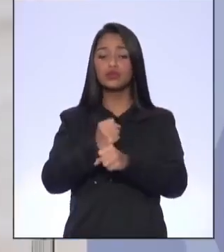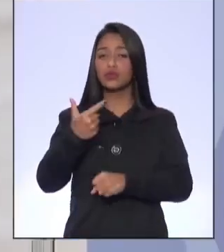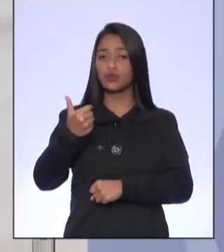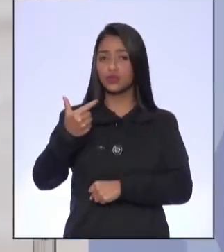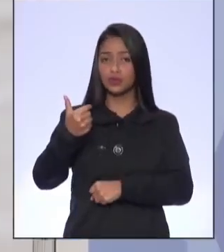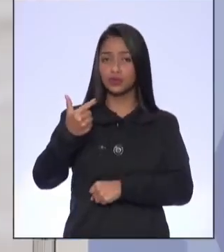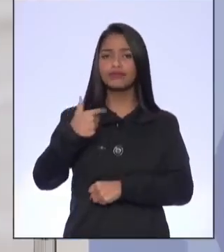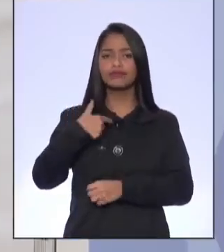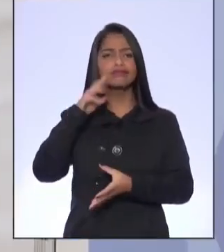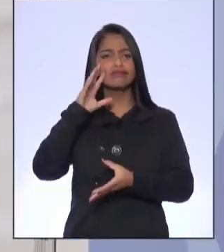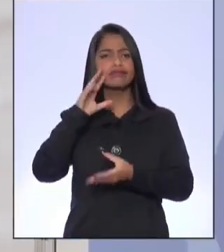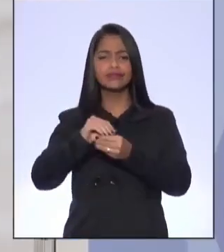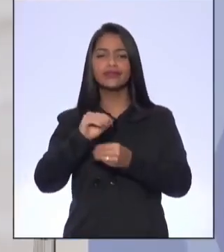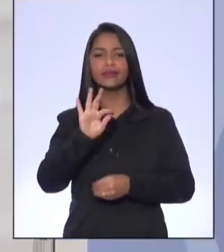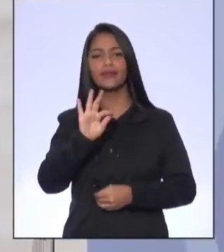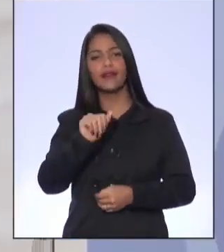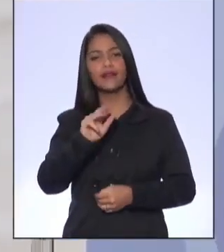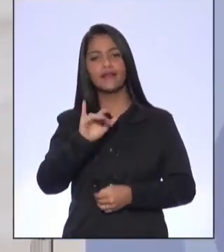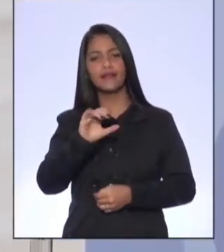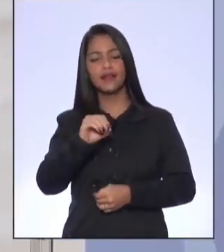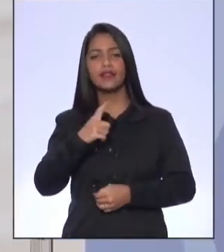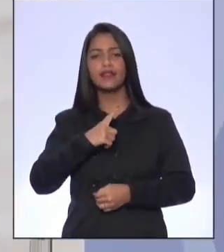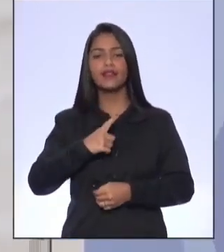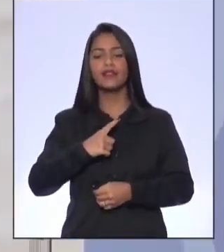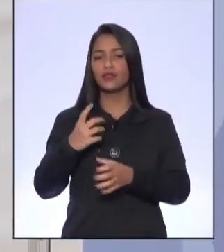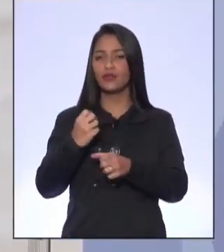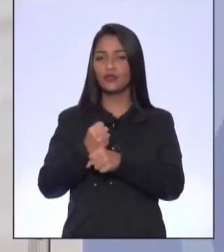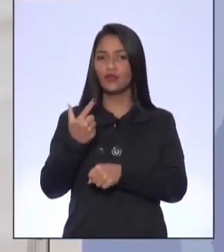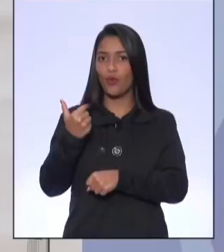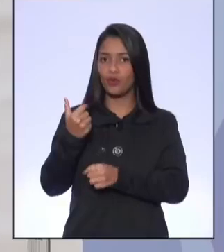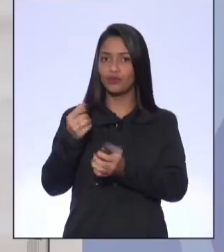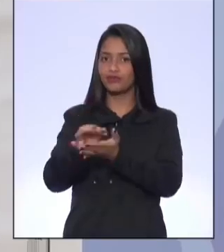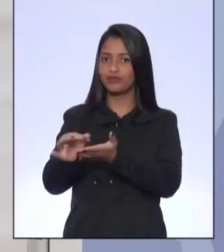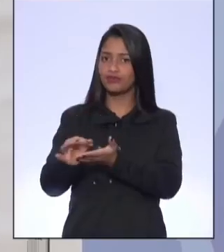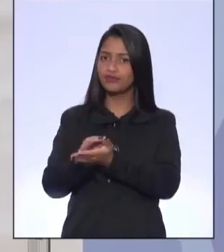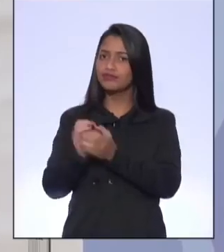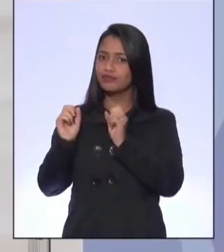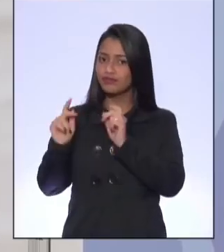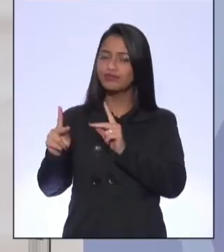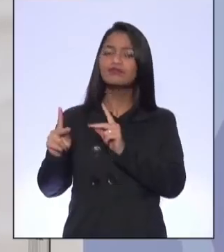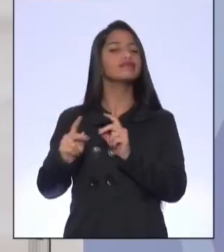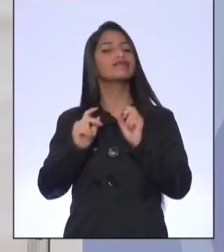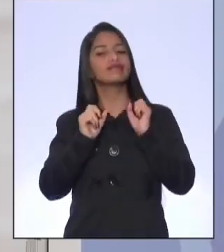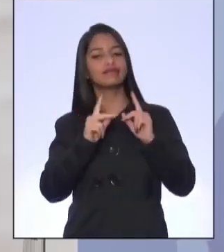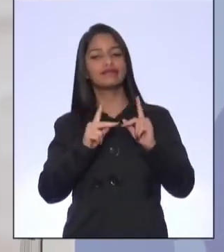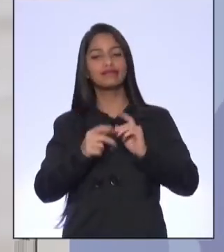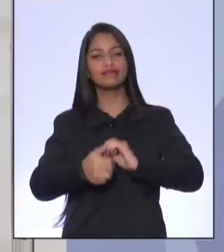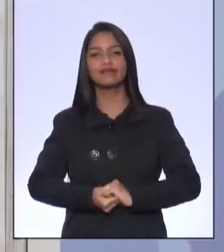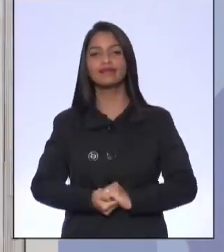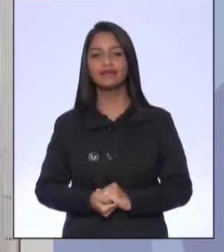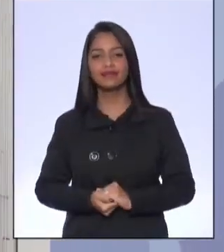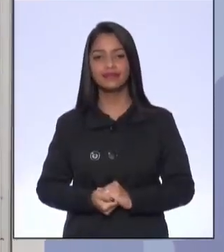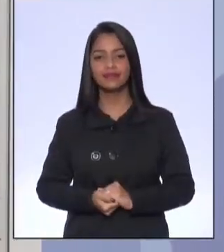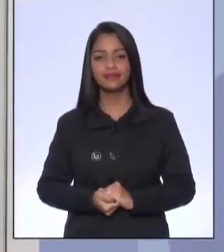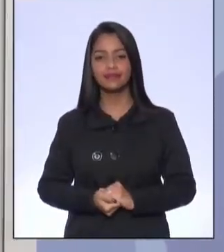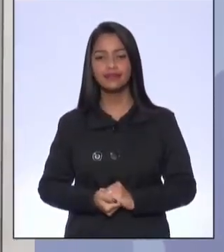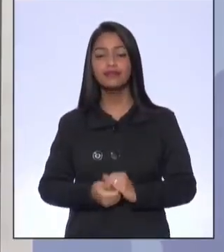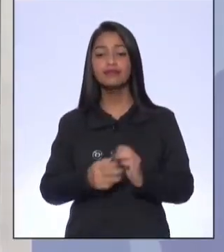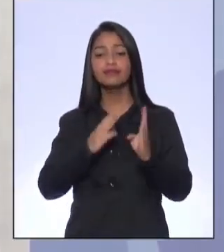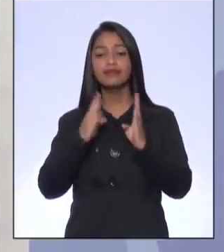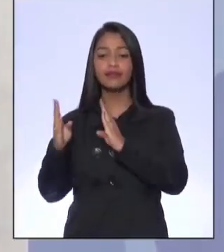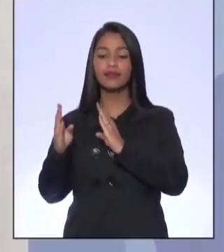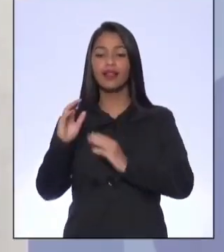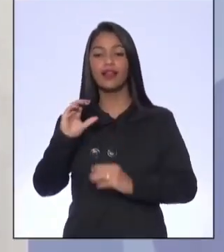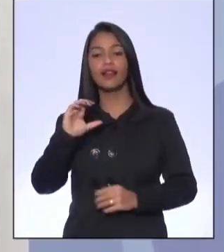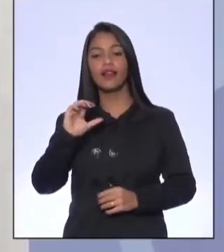Fábio teria 12 bolinhas. Já localizei aqui. Ok? Sim. Beleza. Aqui é 2 terços.